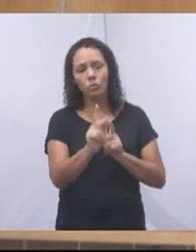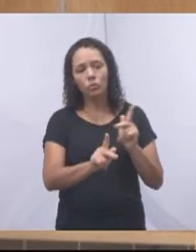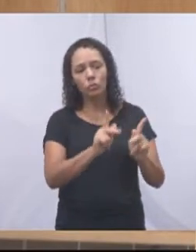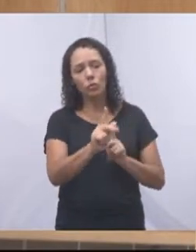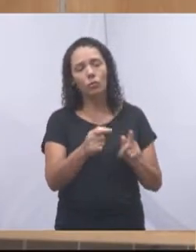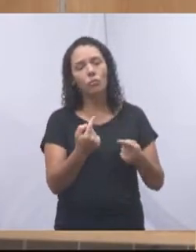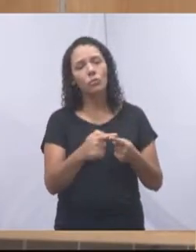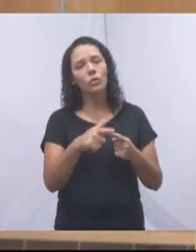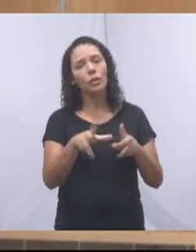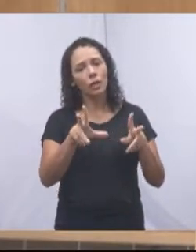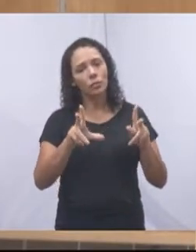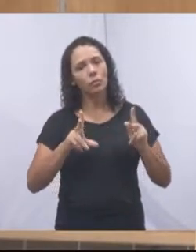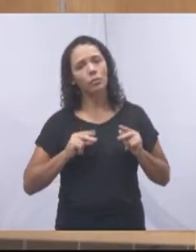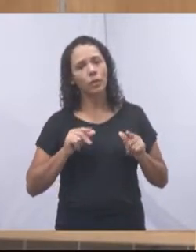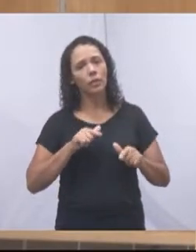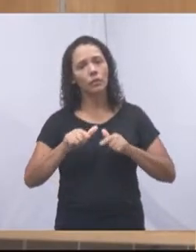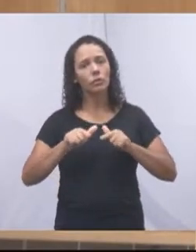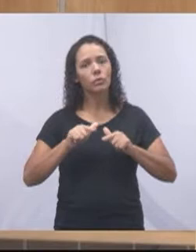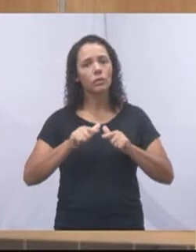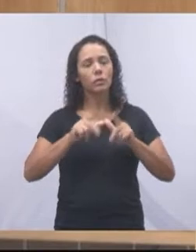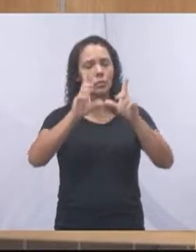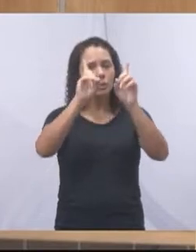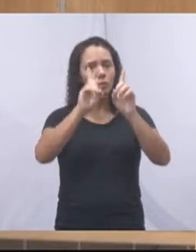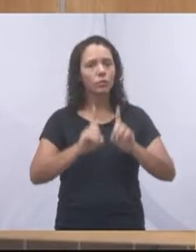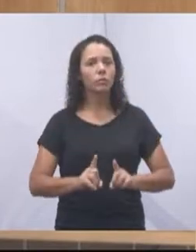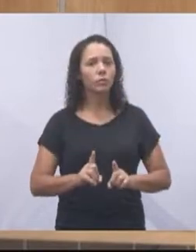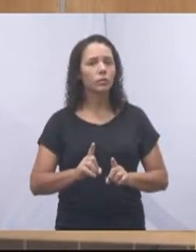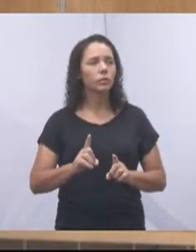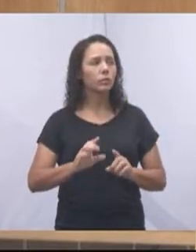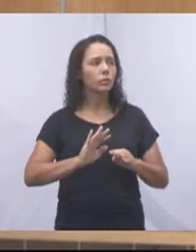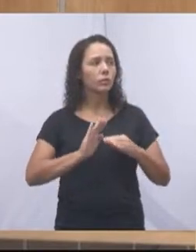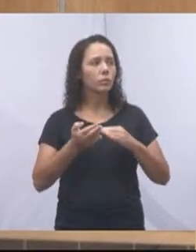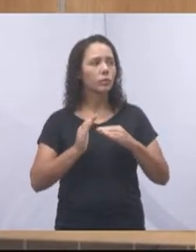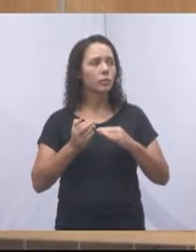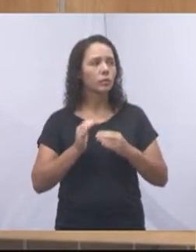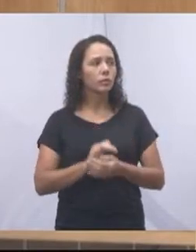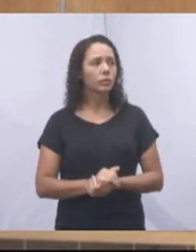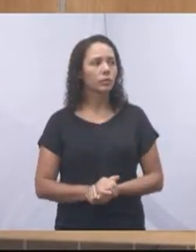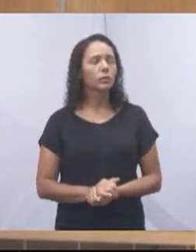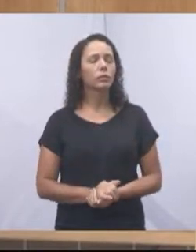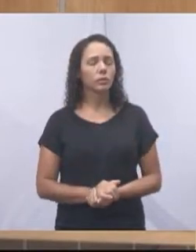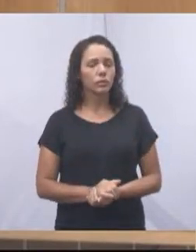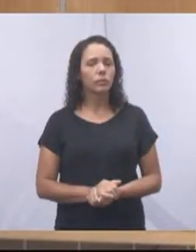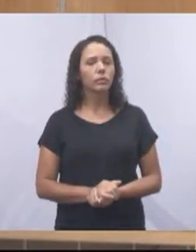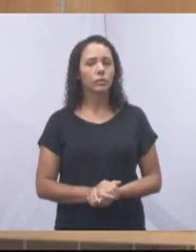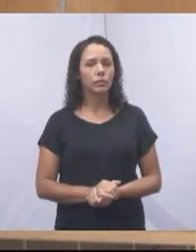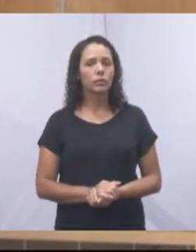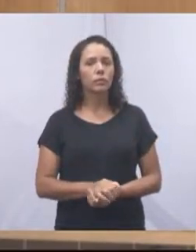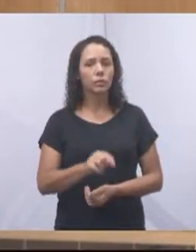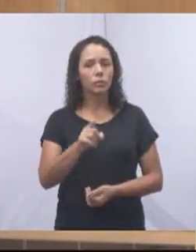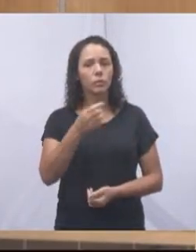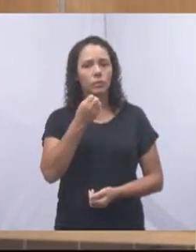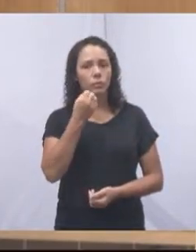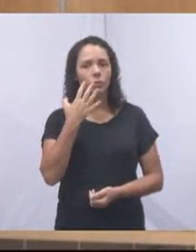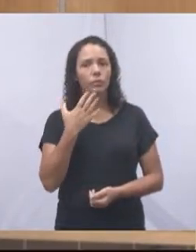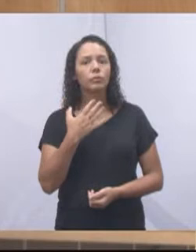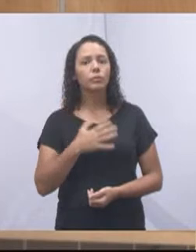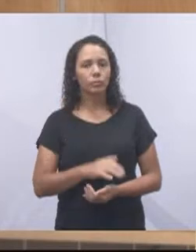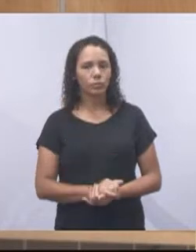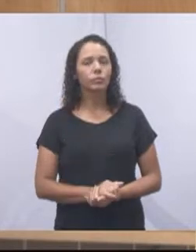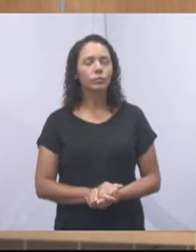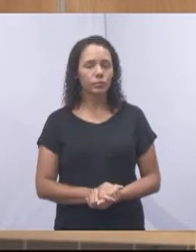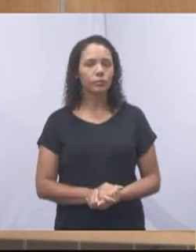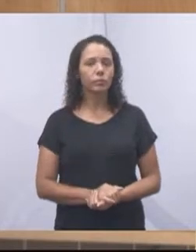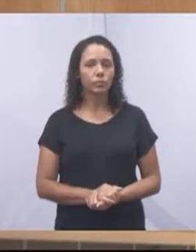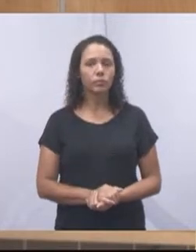trabalho digno lá do Bandeira Branca, aquela região toda lá. Te conheço, você é gente boa pra caramba. É como testemunha aqui,